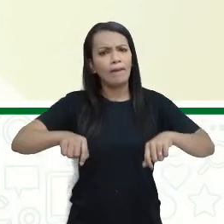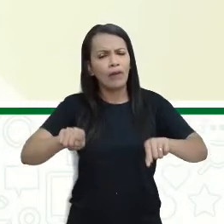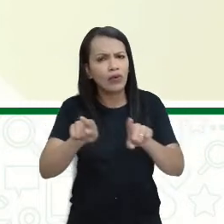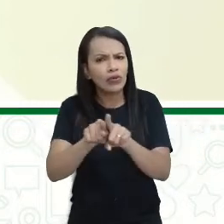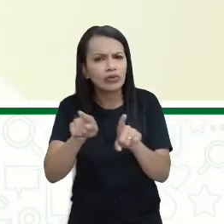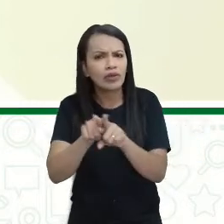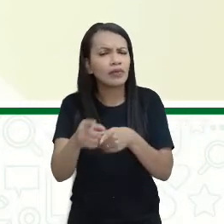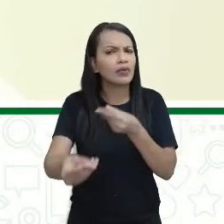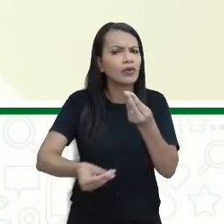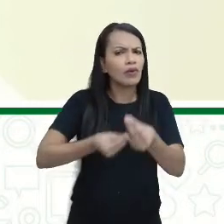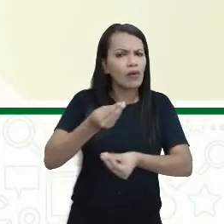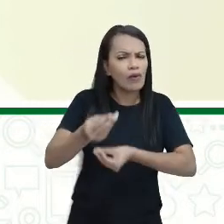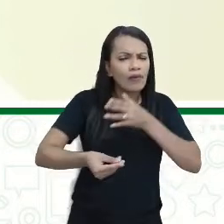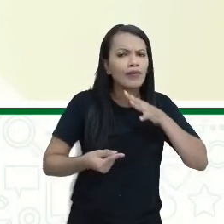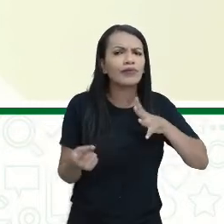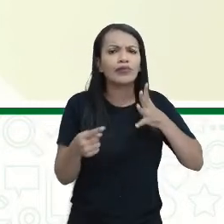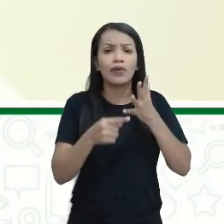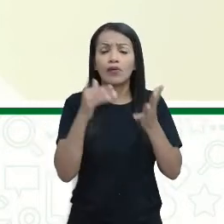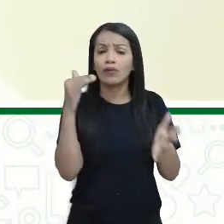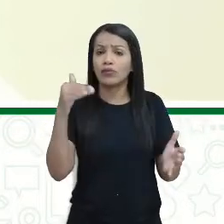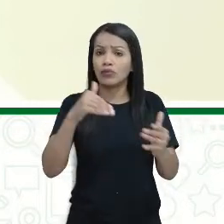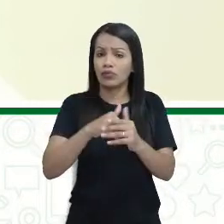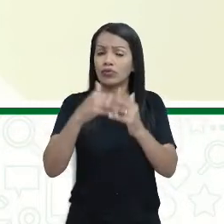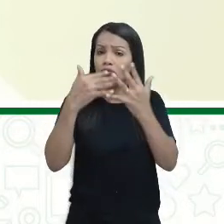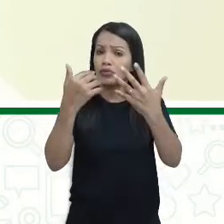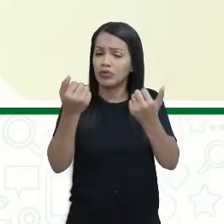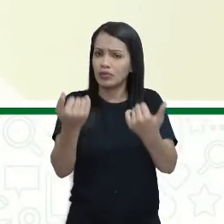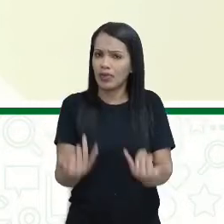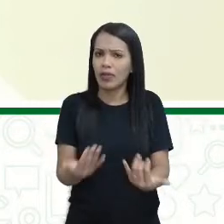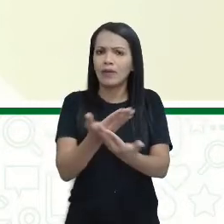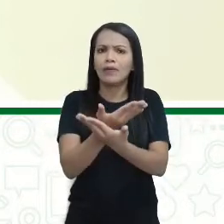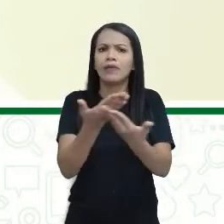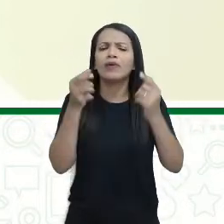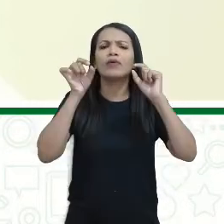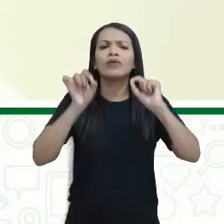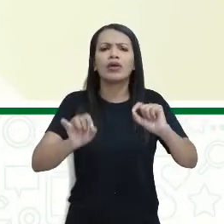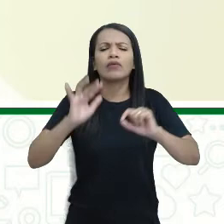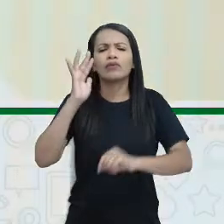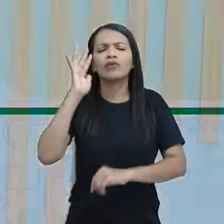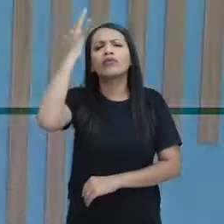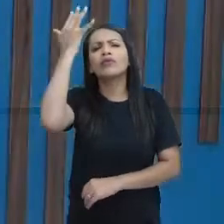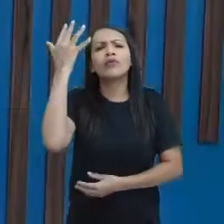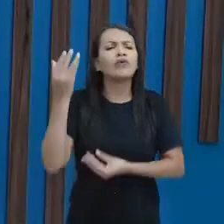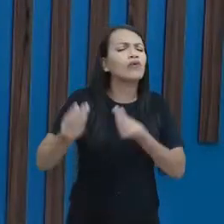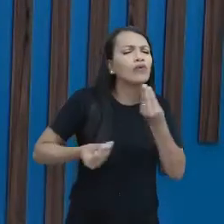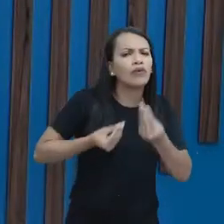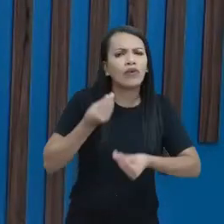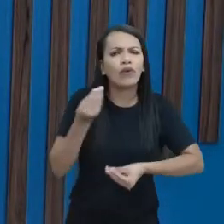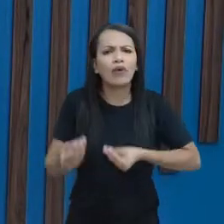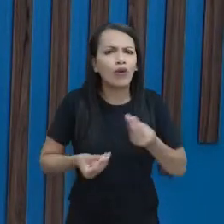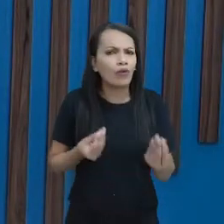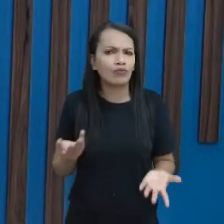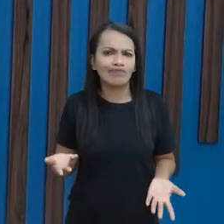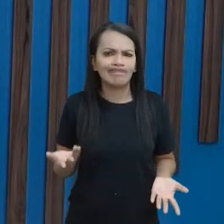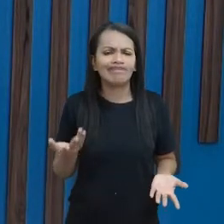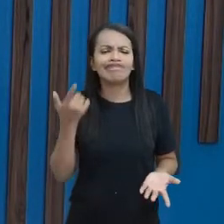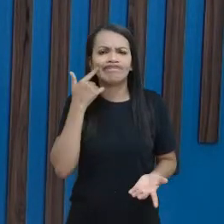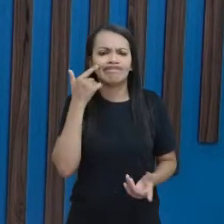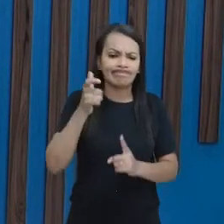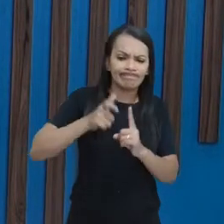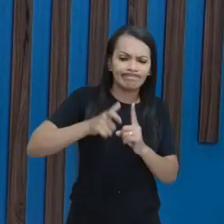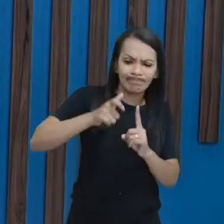trazer como desfecho, para explicar para vocês, é a solução do conflito produzido pelas